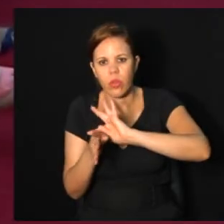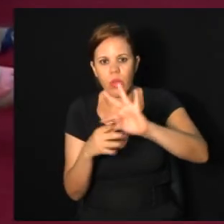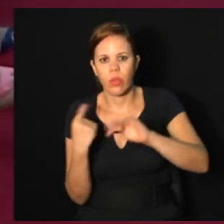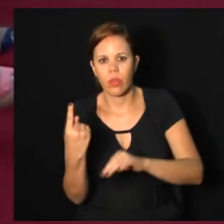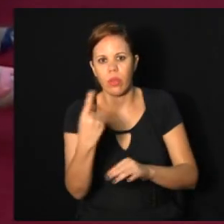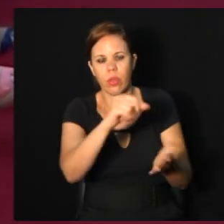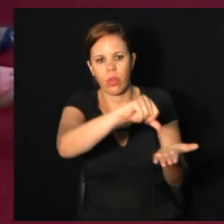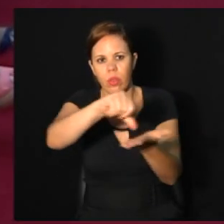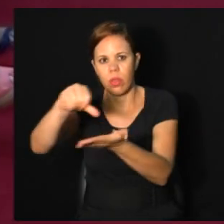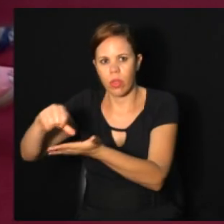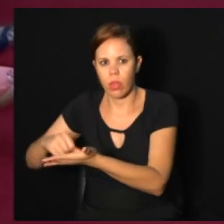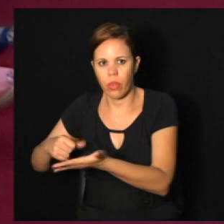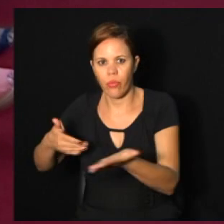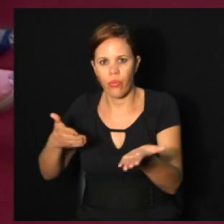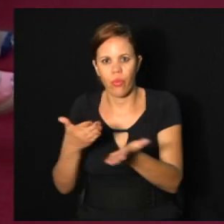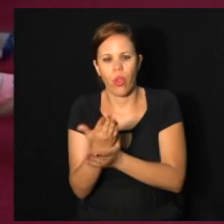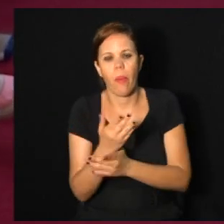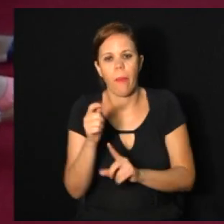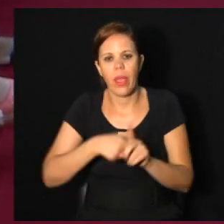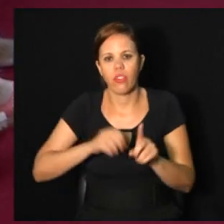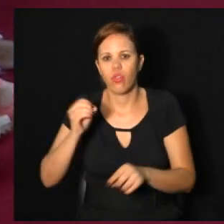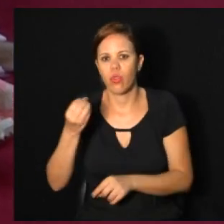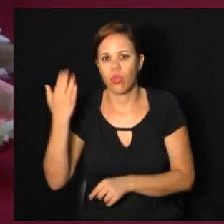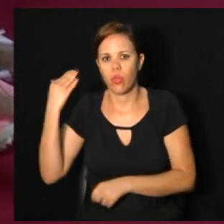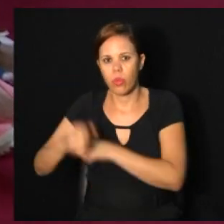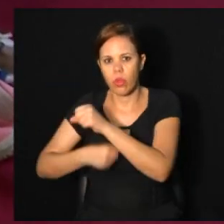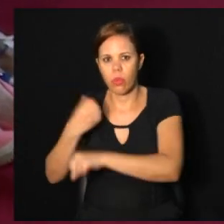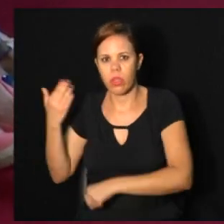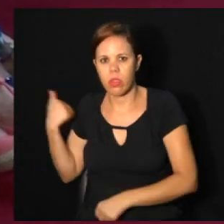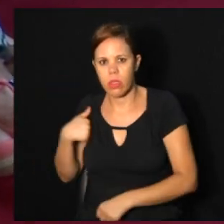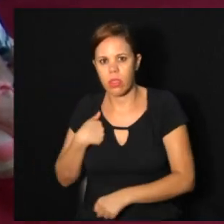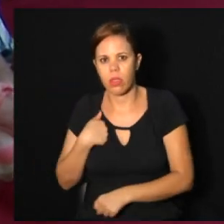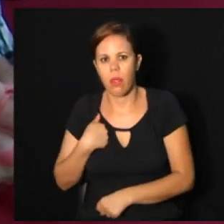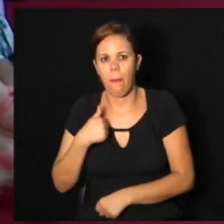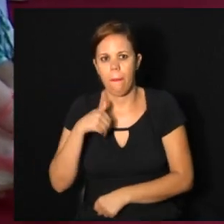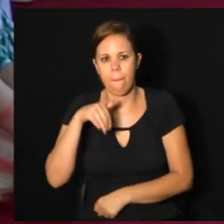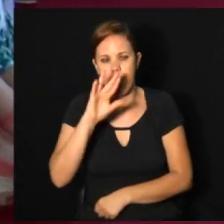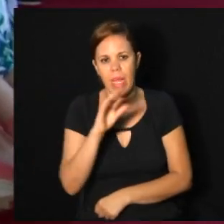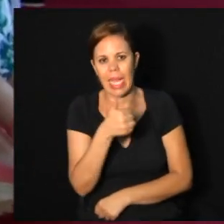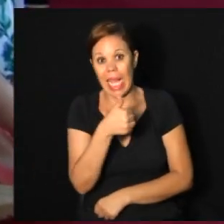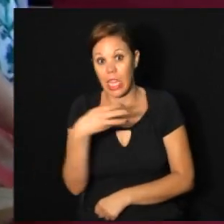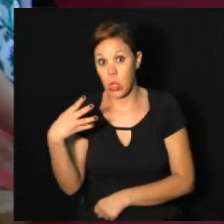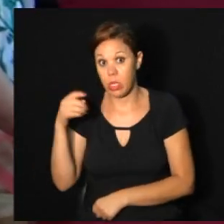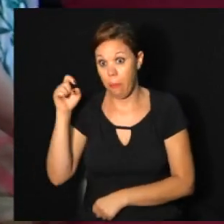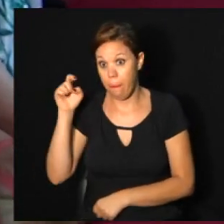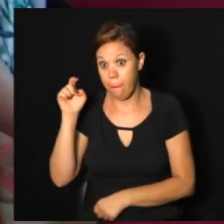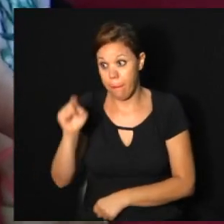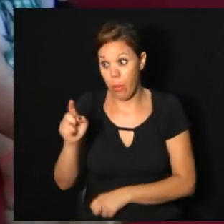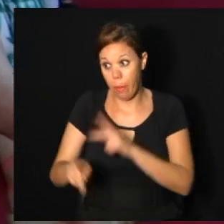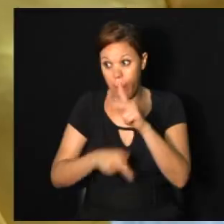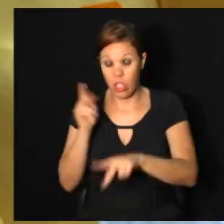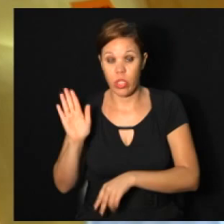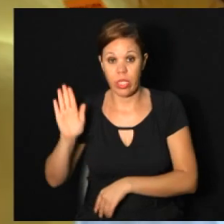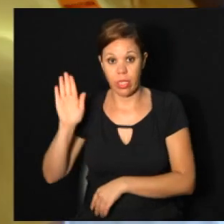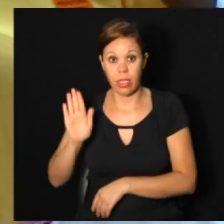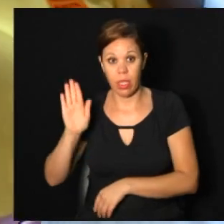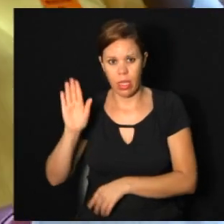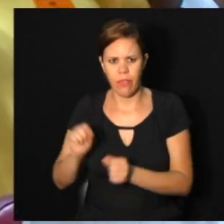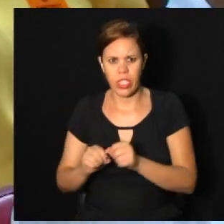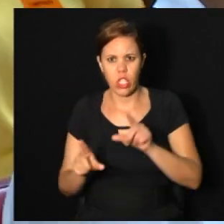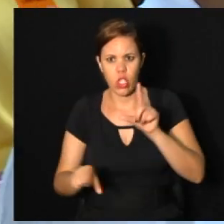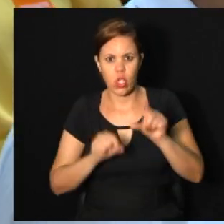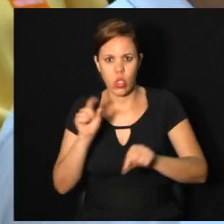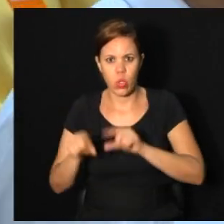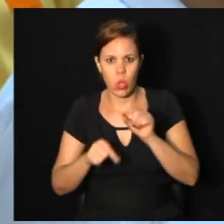A eleição foi realizada em outubro do ano passado e contou com mais de 14 mil eleitores que fizeram suas escolhas